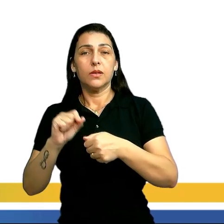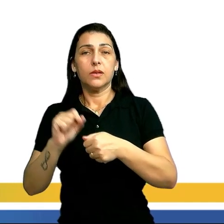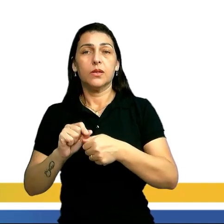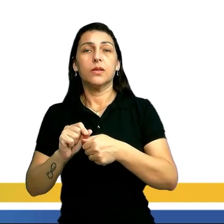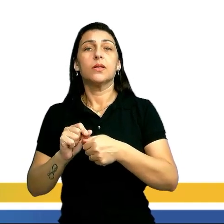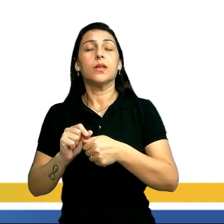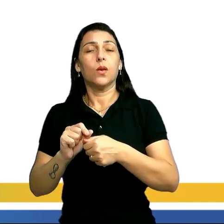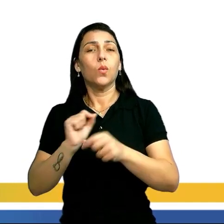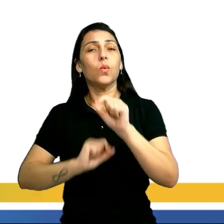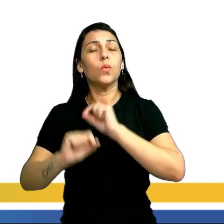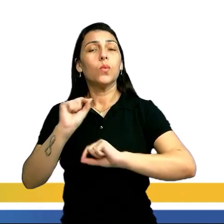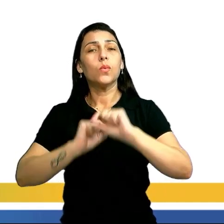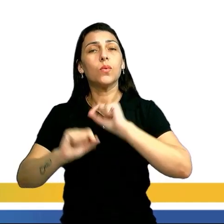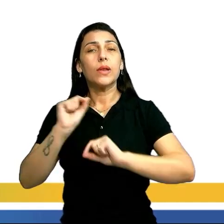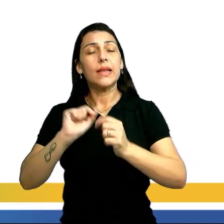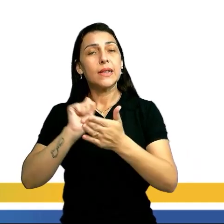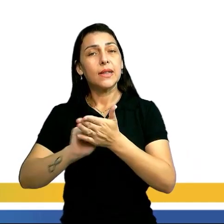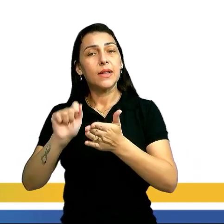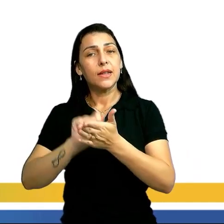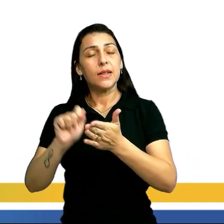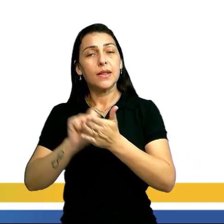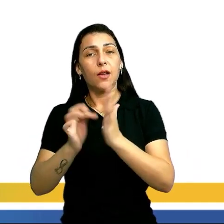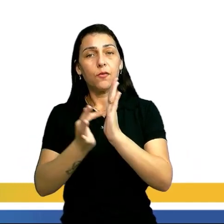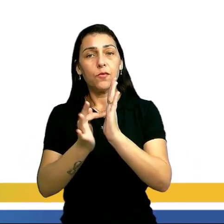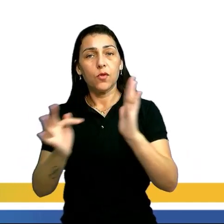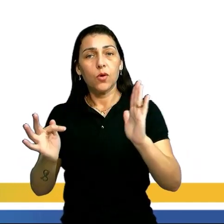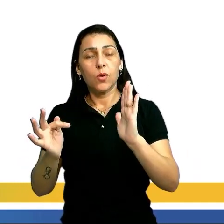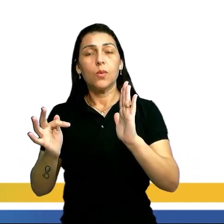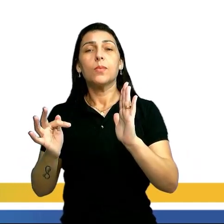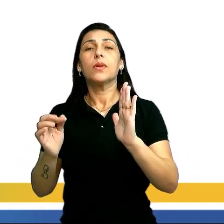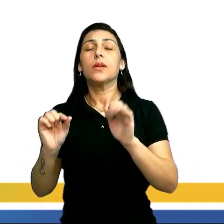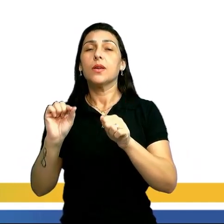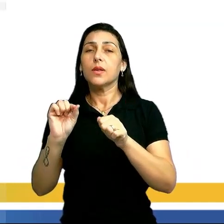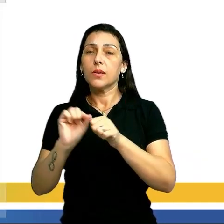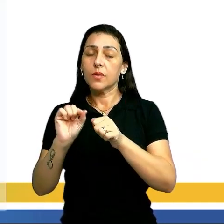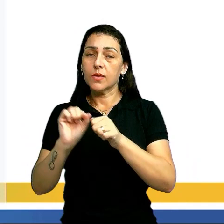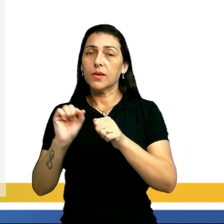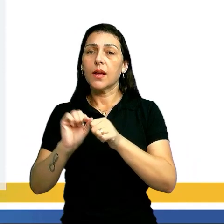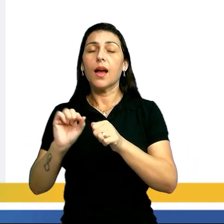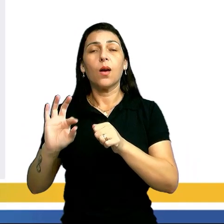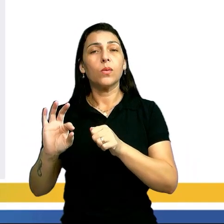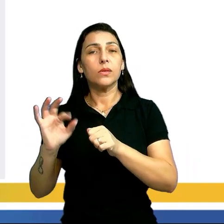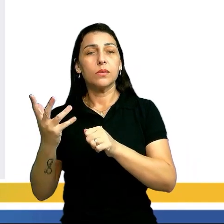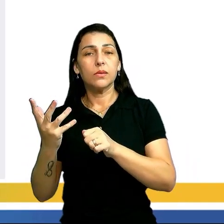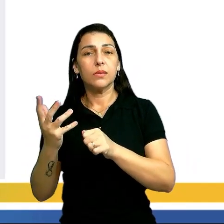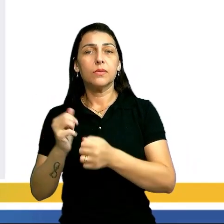a generalização, escrever fórmulas e modelar situações.